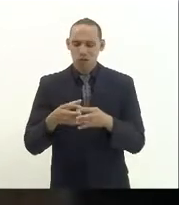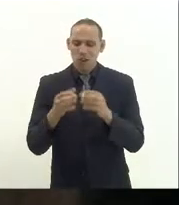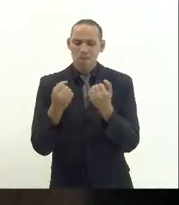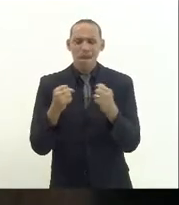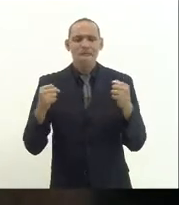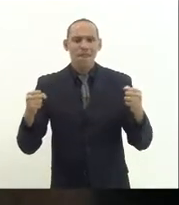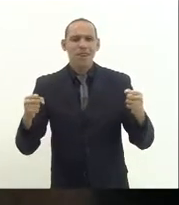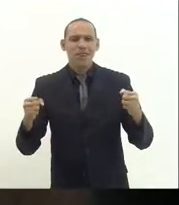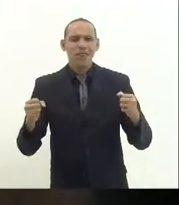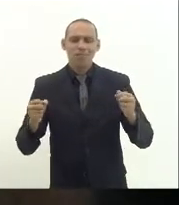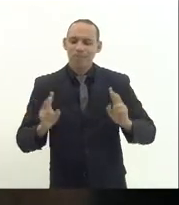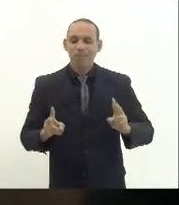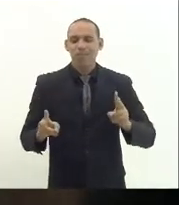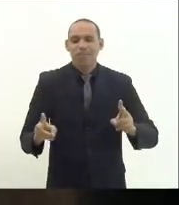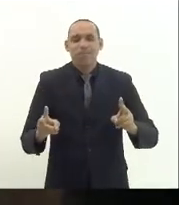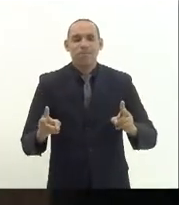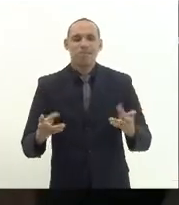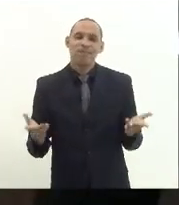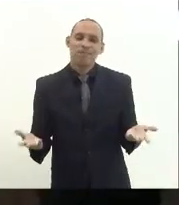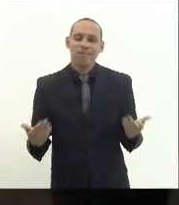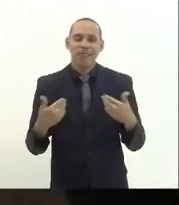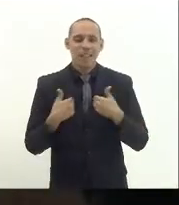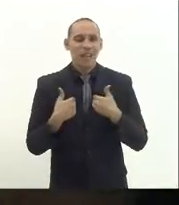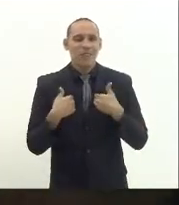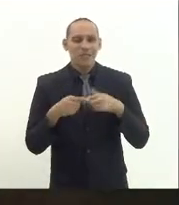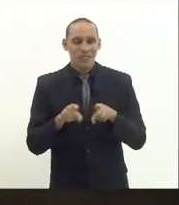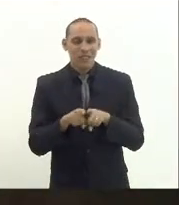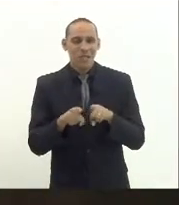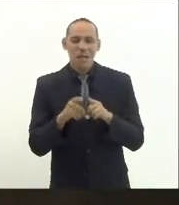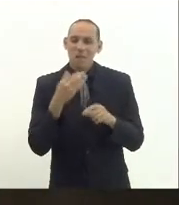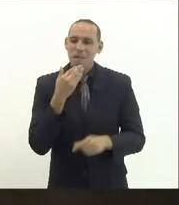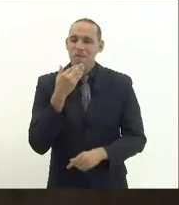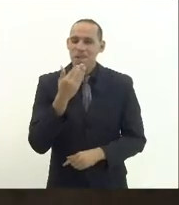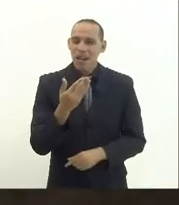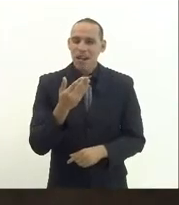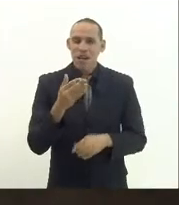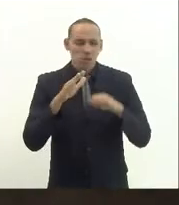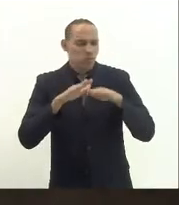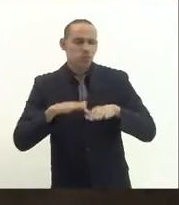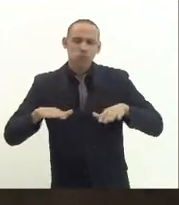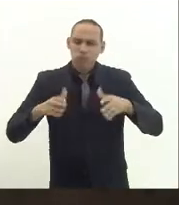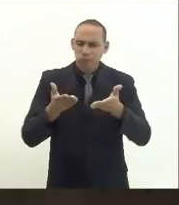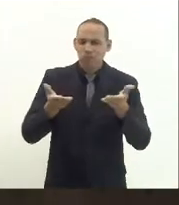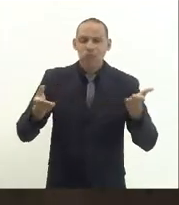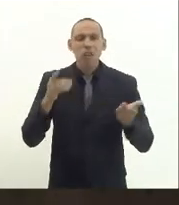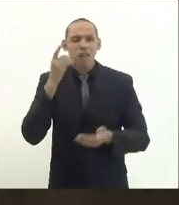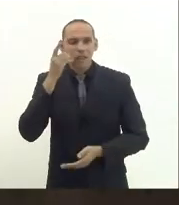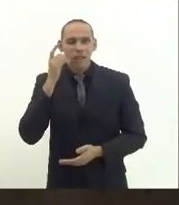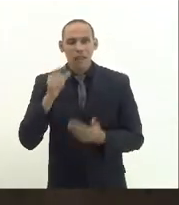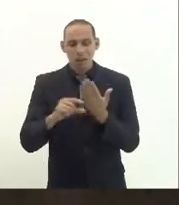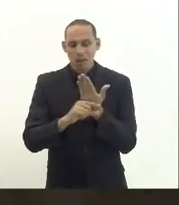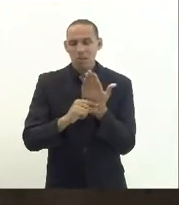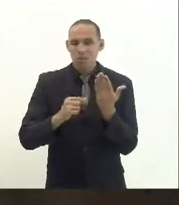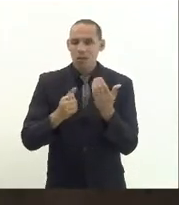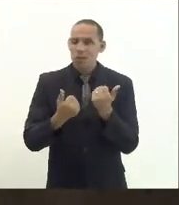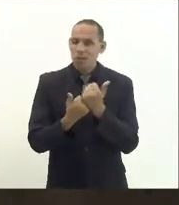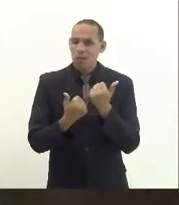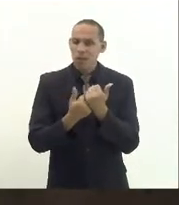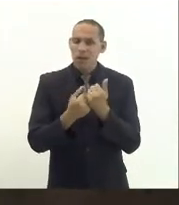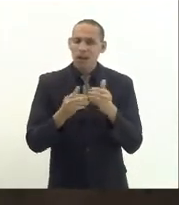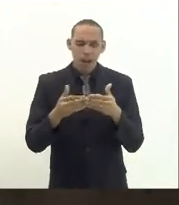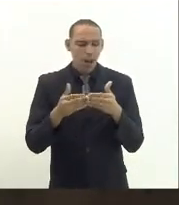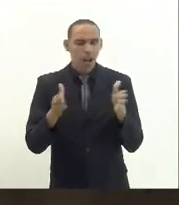time que sempre foi então eu também peço aqui a todos os deputados abrindo com o teoria todos os deputados